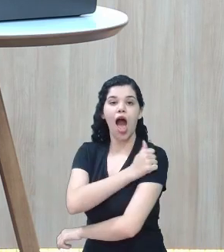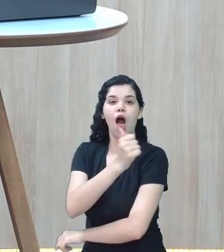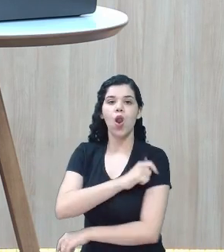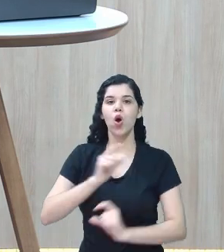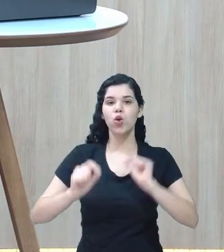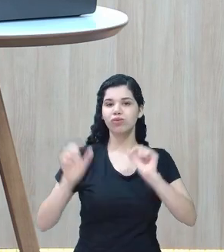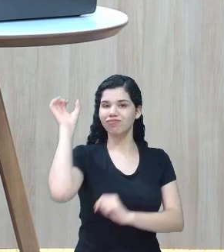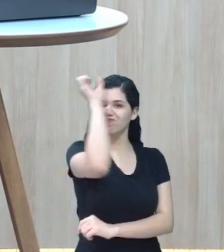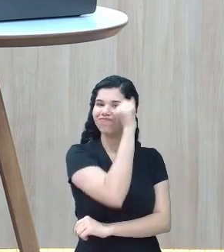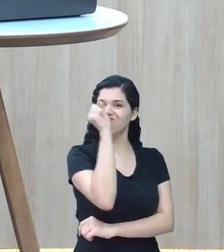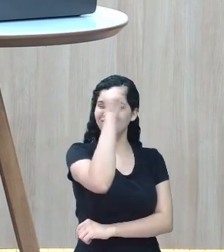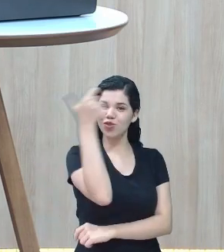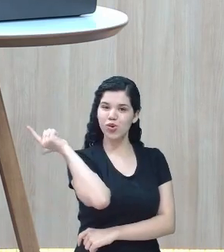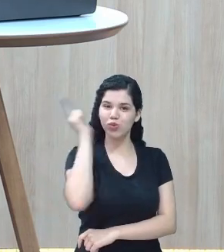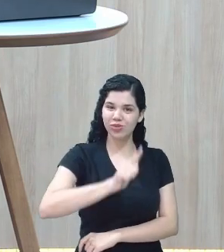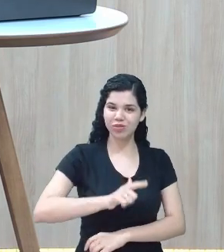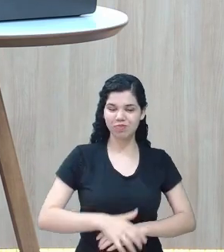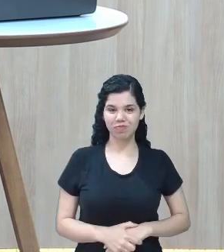estudante aprenda.